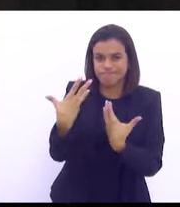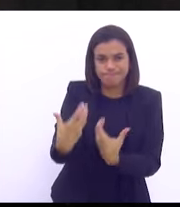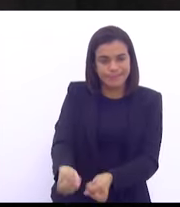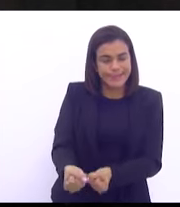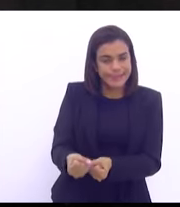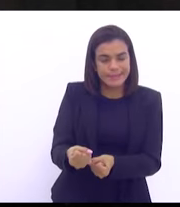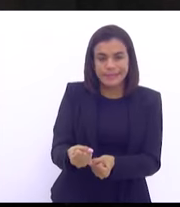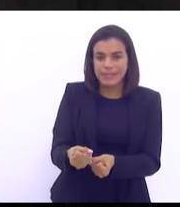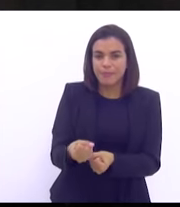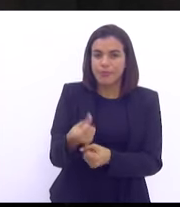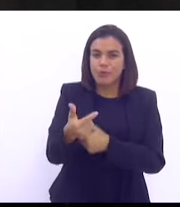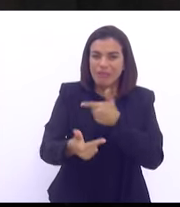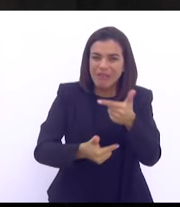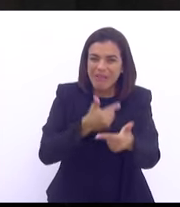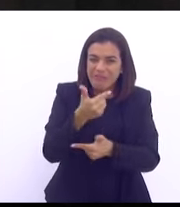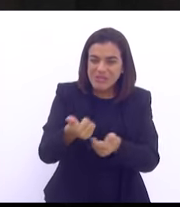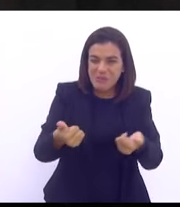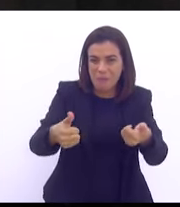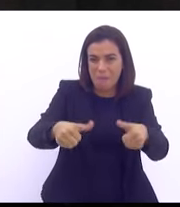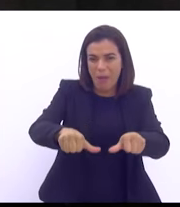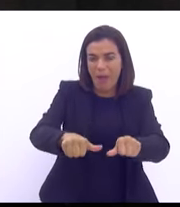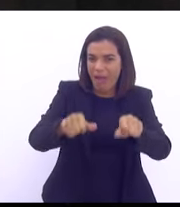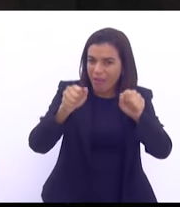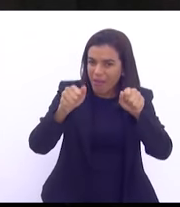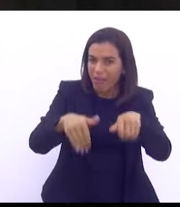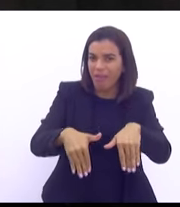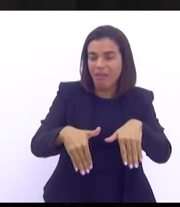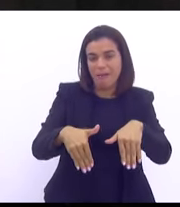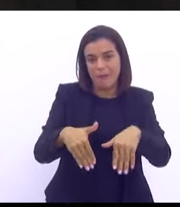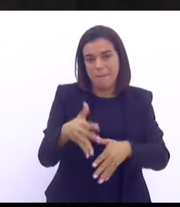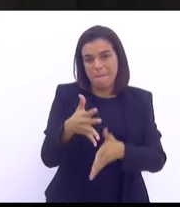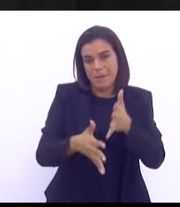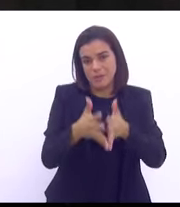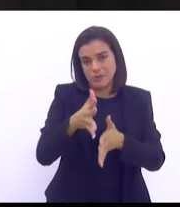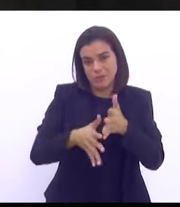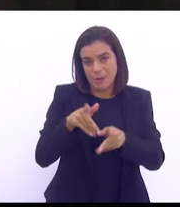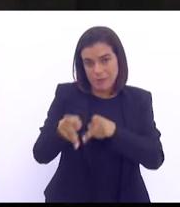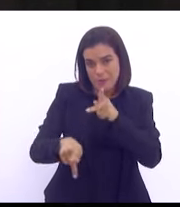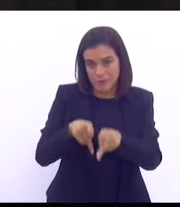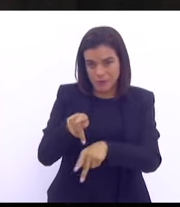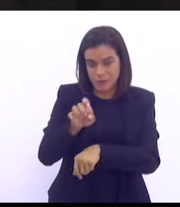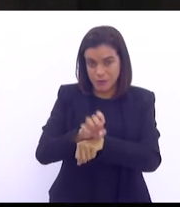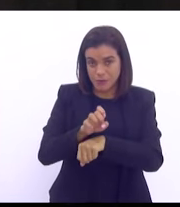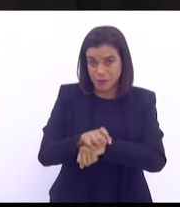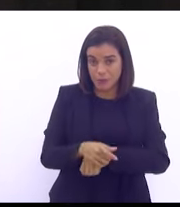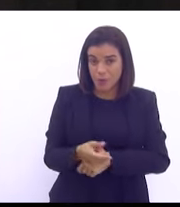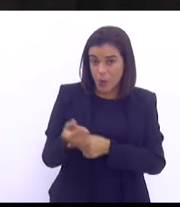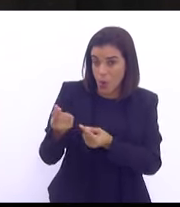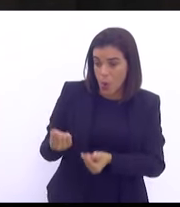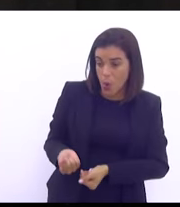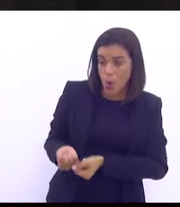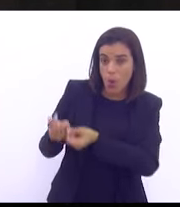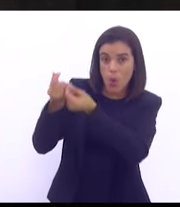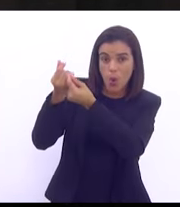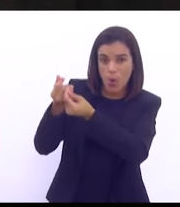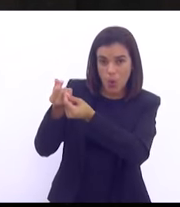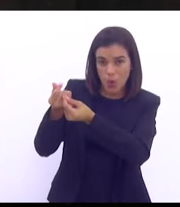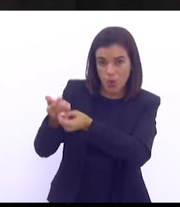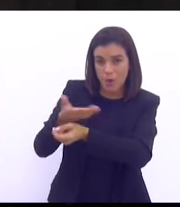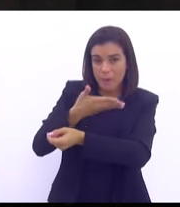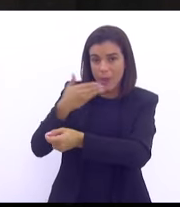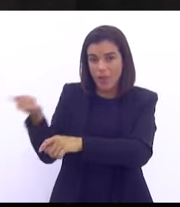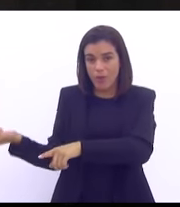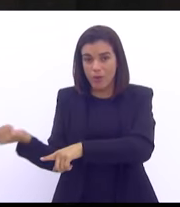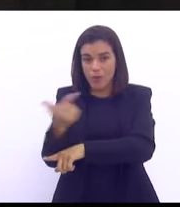esses serviços precários prejudiquem os cidadãos aqui do nosso estado. O lucro não pode estar acima da vida